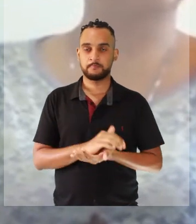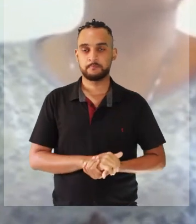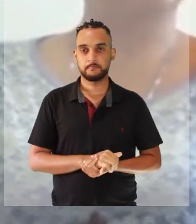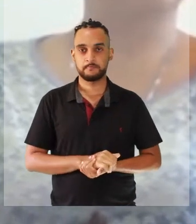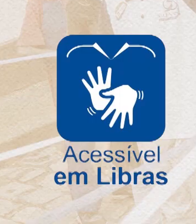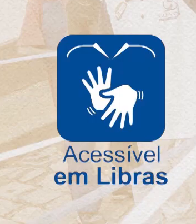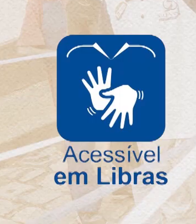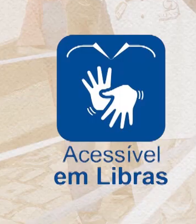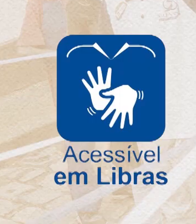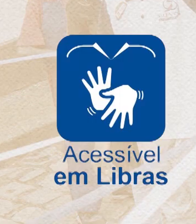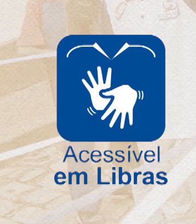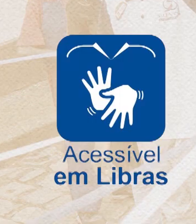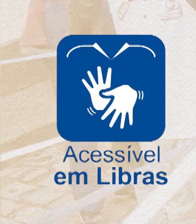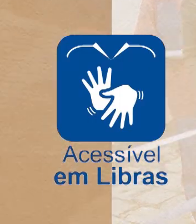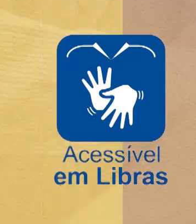dos pobres.